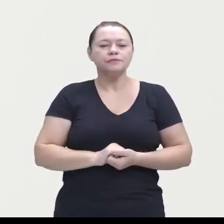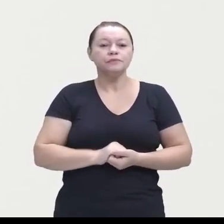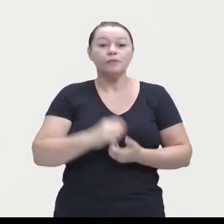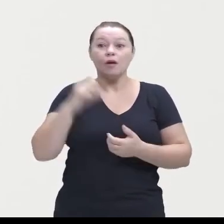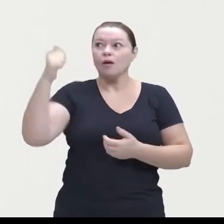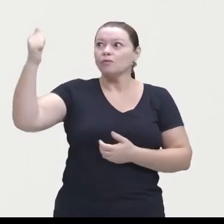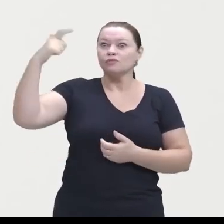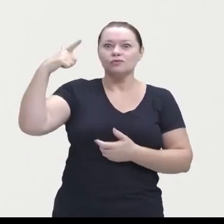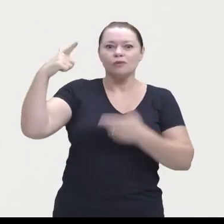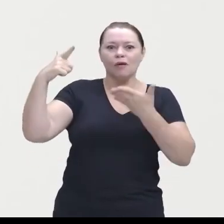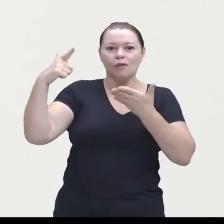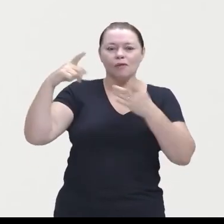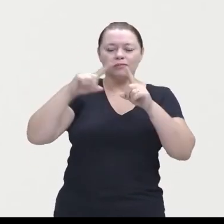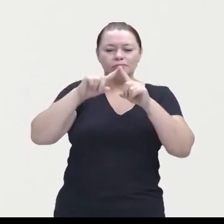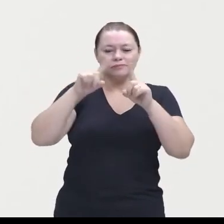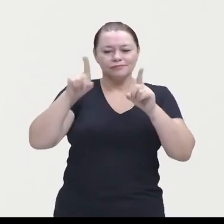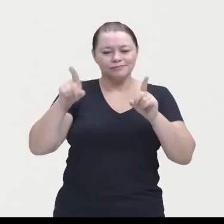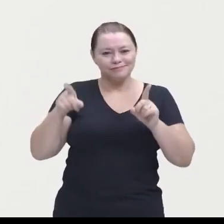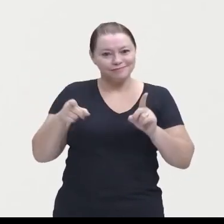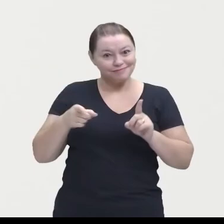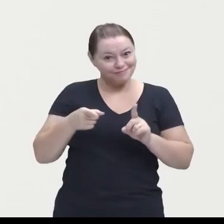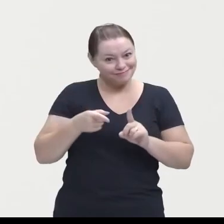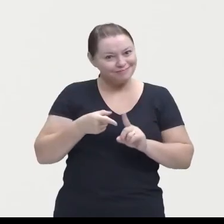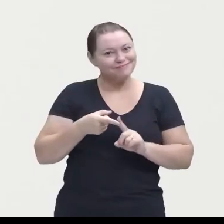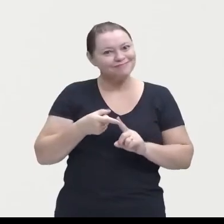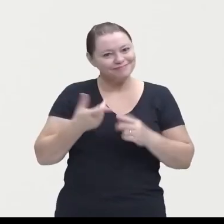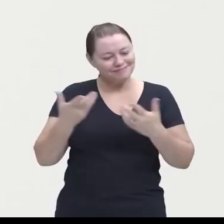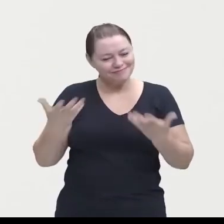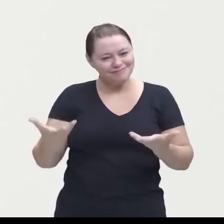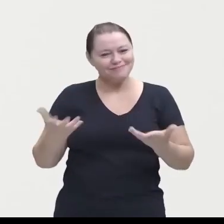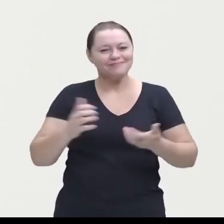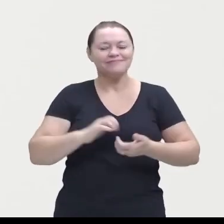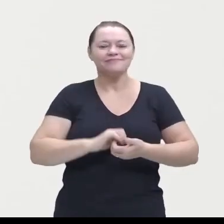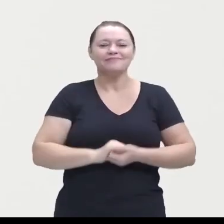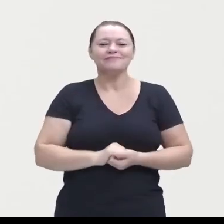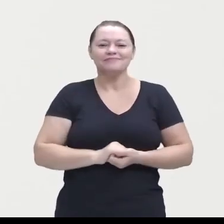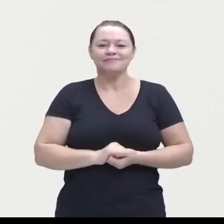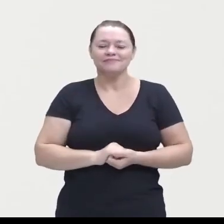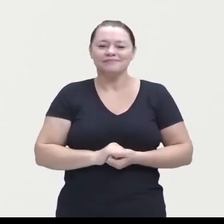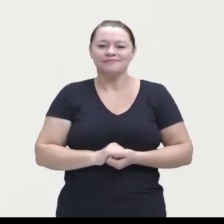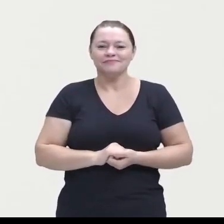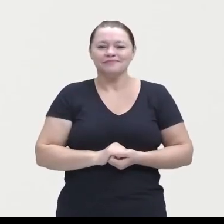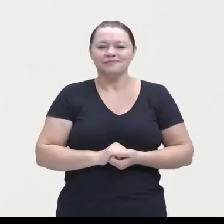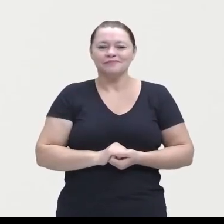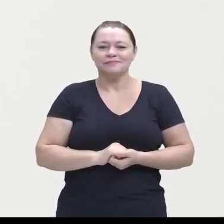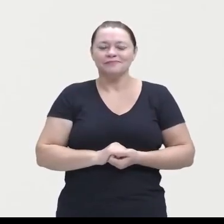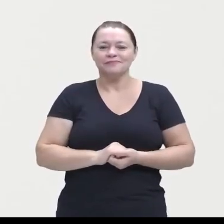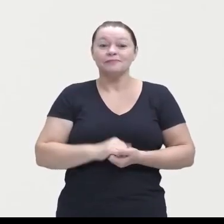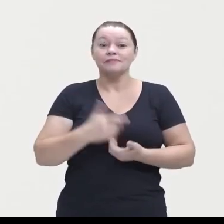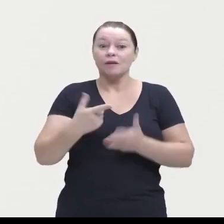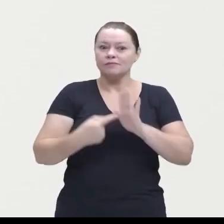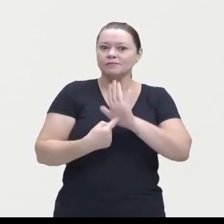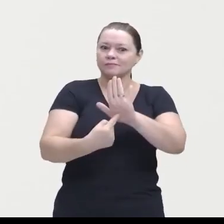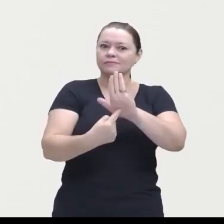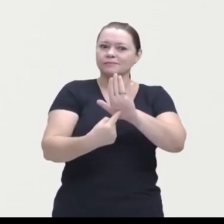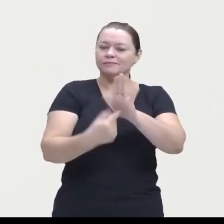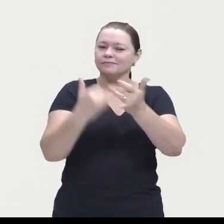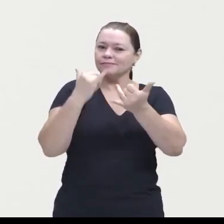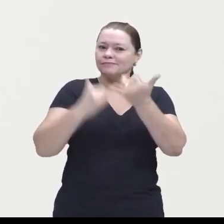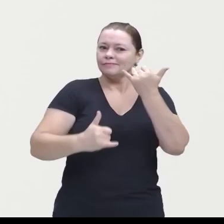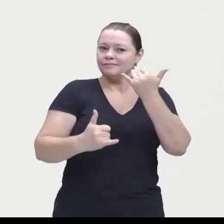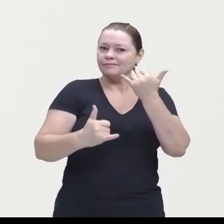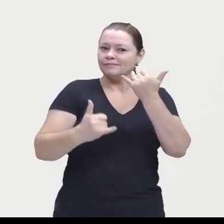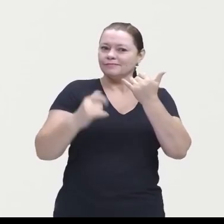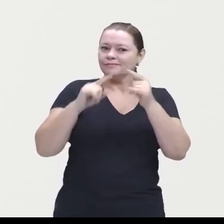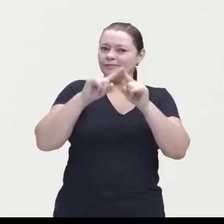Círculo, o Sol, a imagem do Sol representando um círculo.